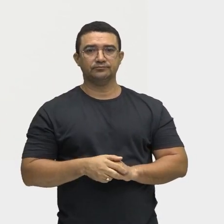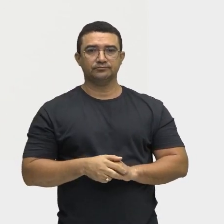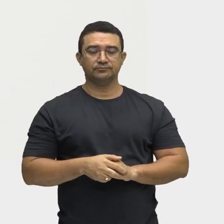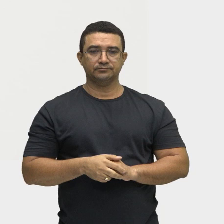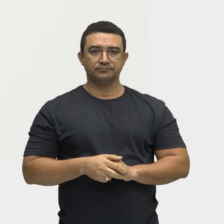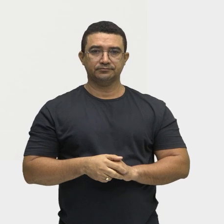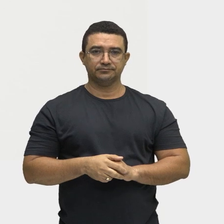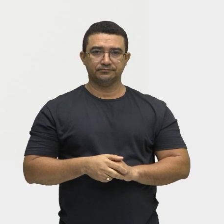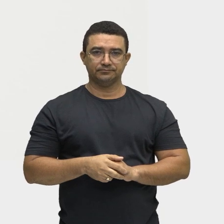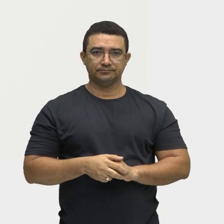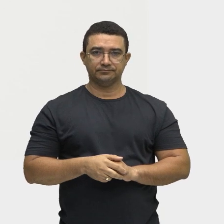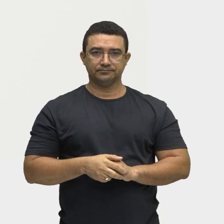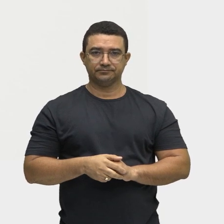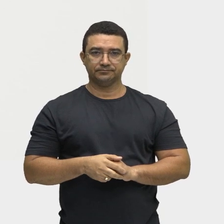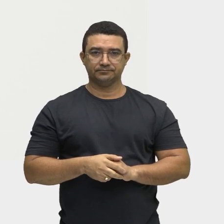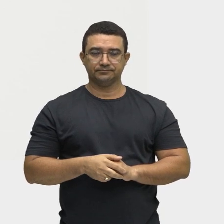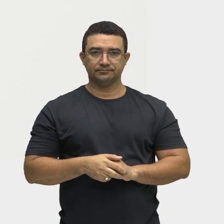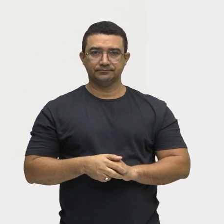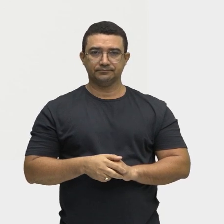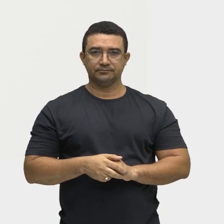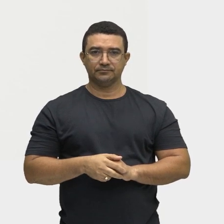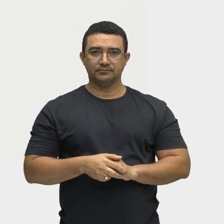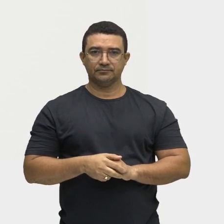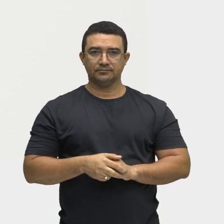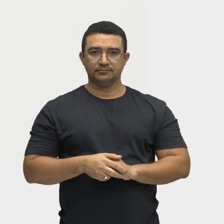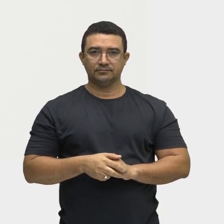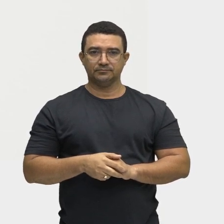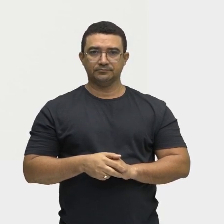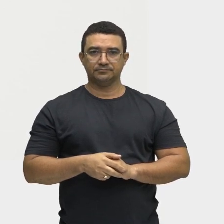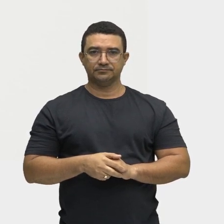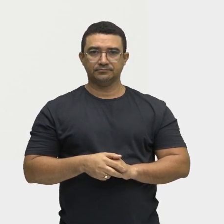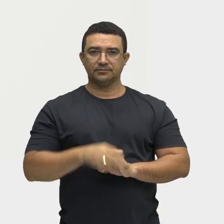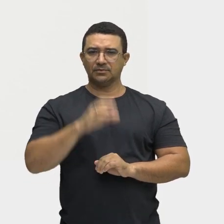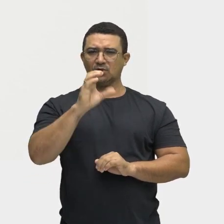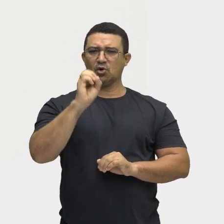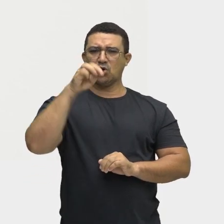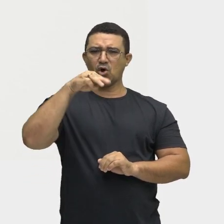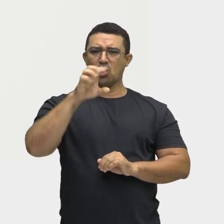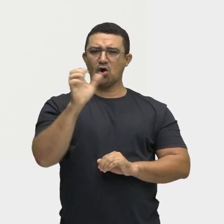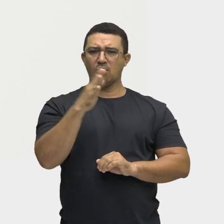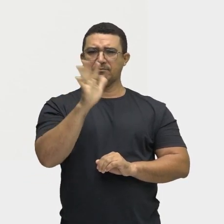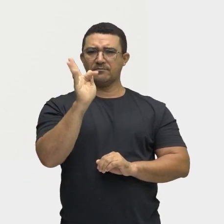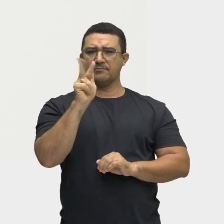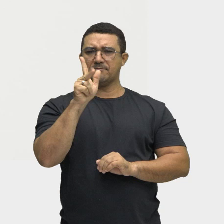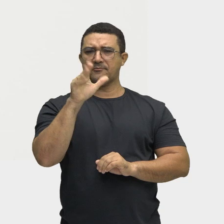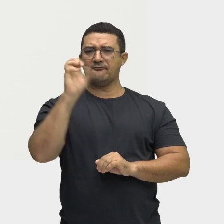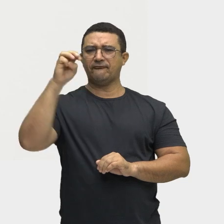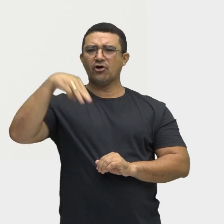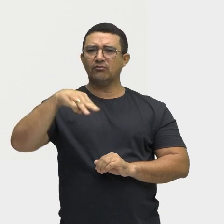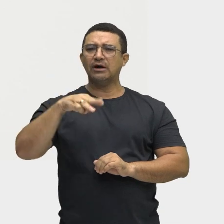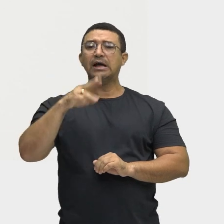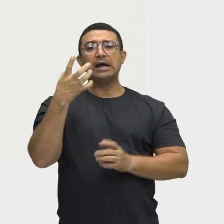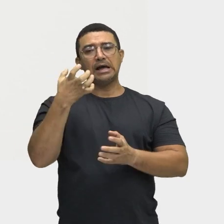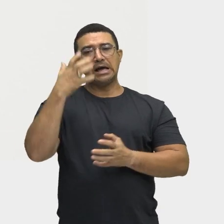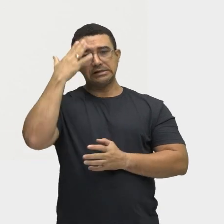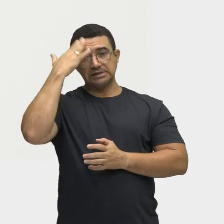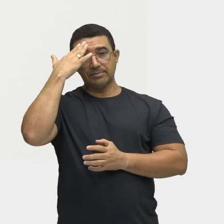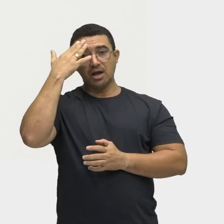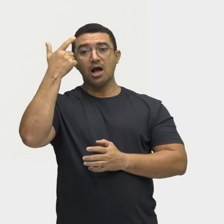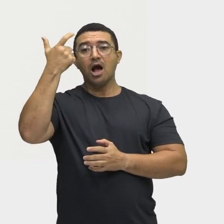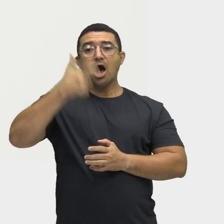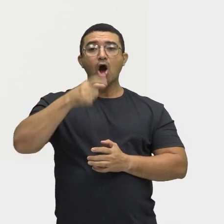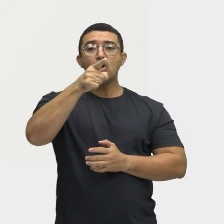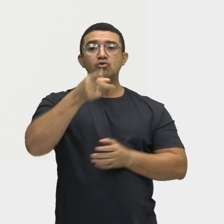do you come from? Quando eu uso esse come from, eu quero saber a origem dele, de onde ele veio. Where do you